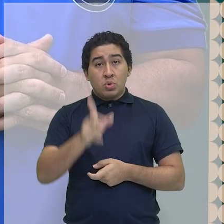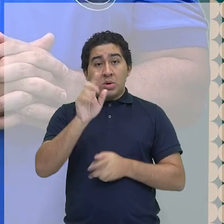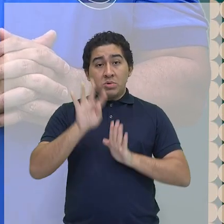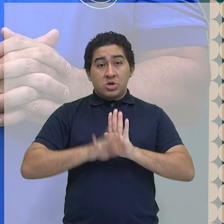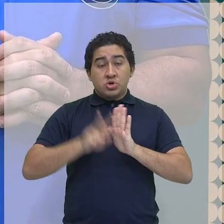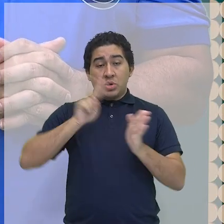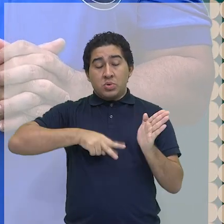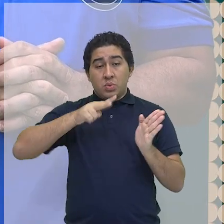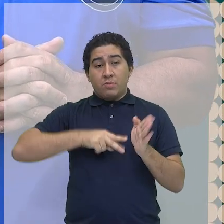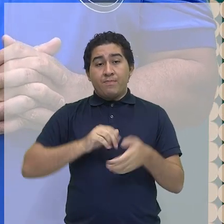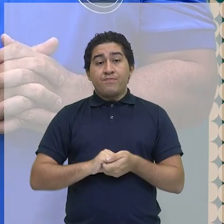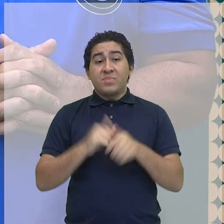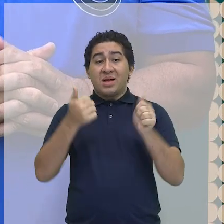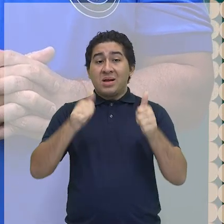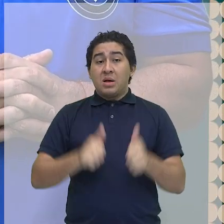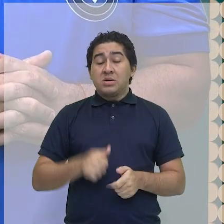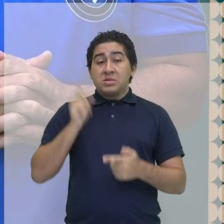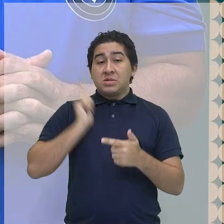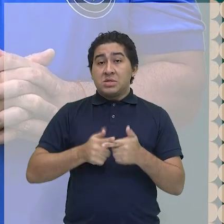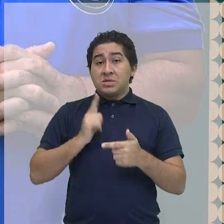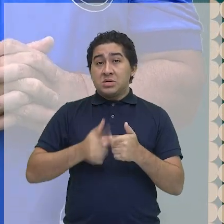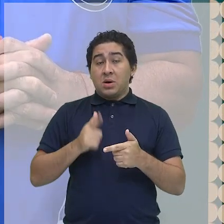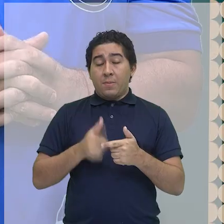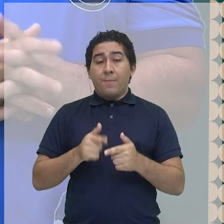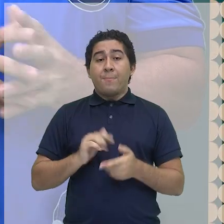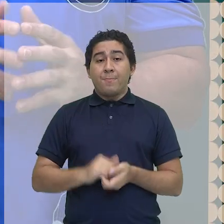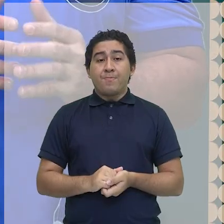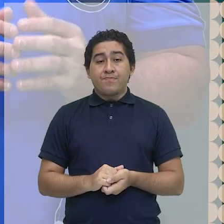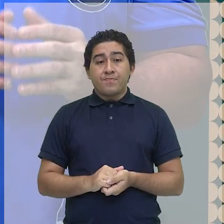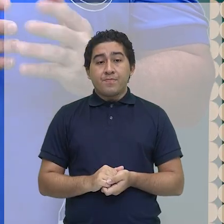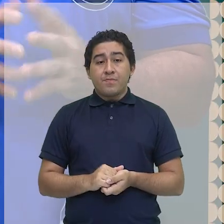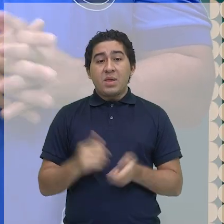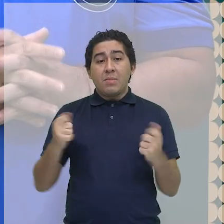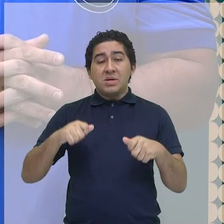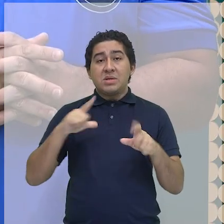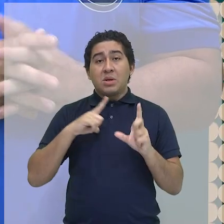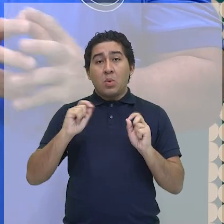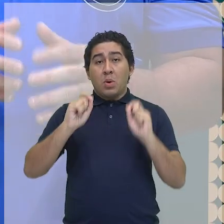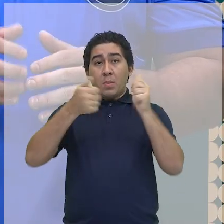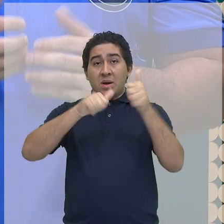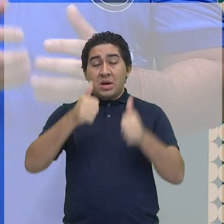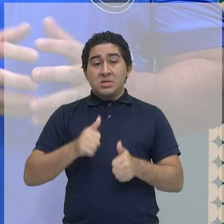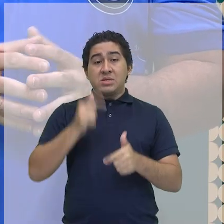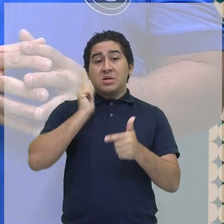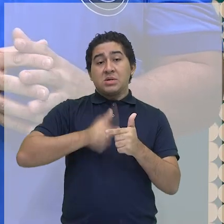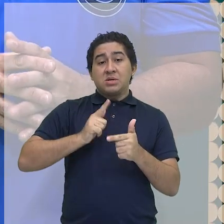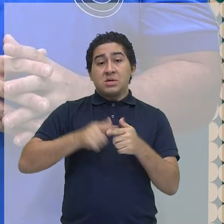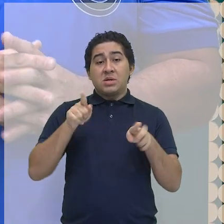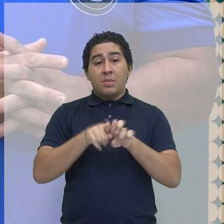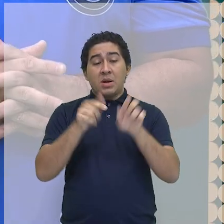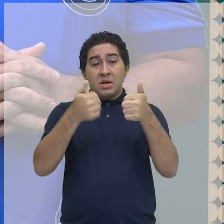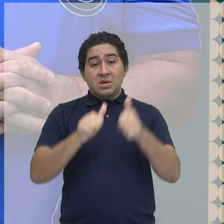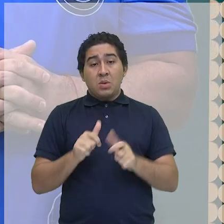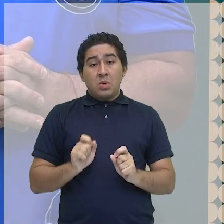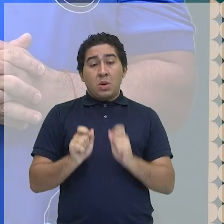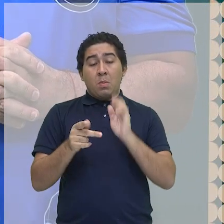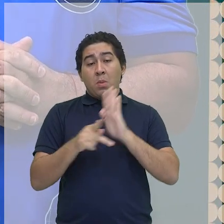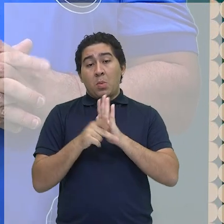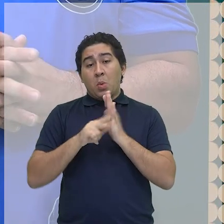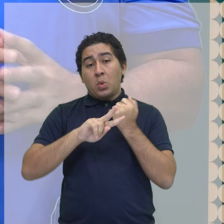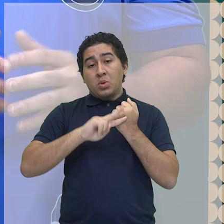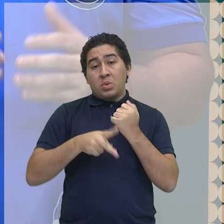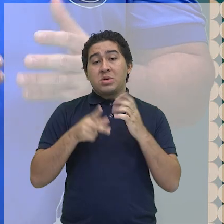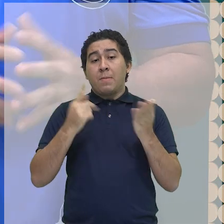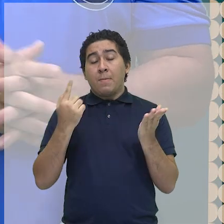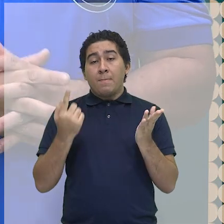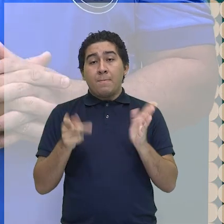aí, ó. Análise crítica, ok? Nós temos que ter uma análise crítica, avaliar as implicações práticas de um